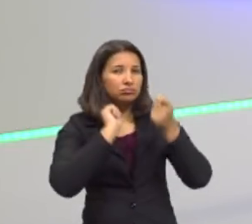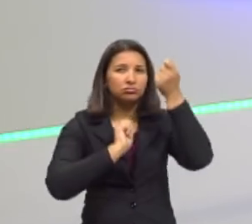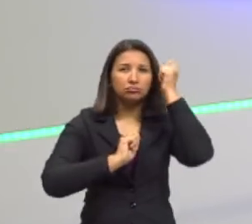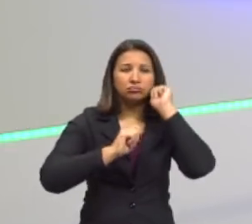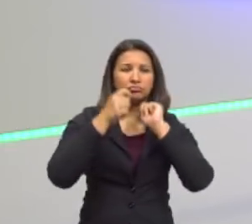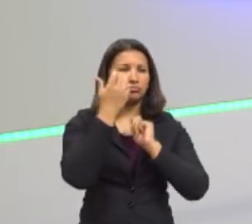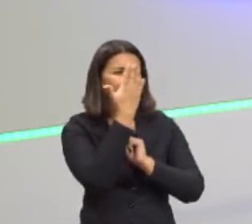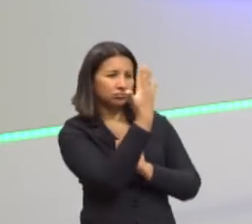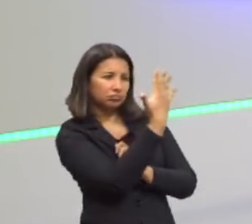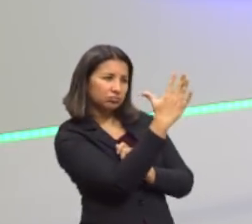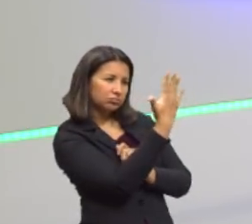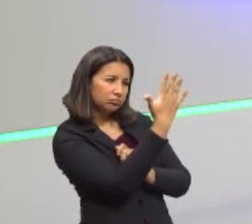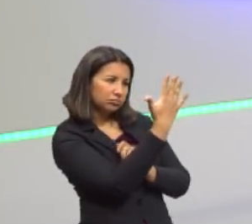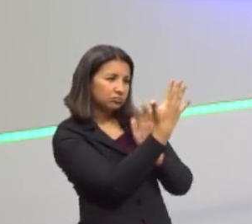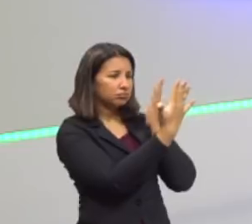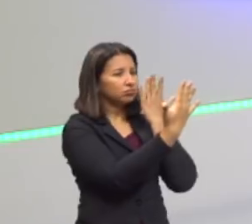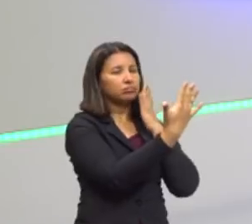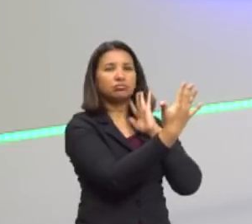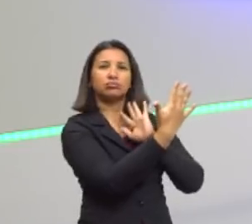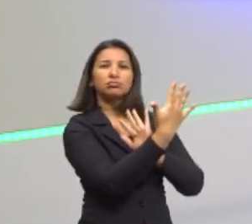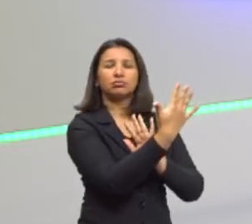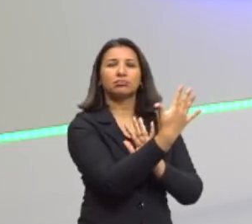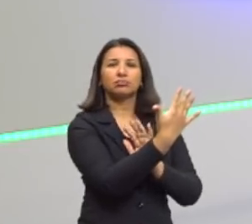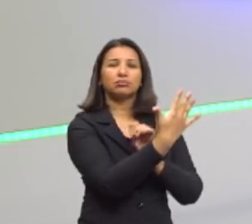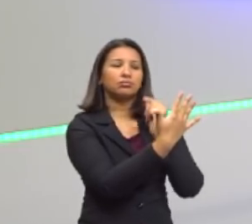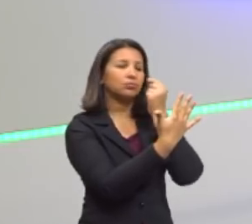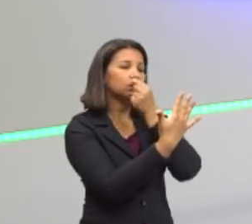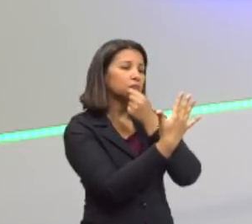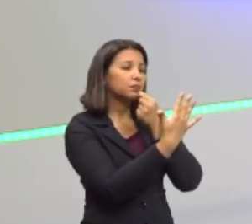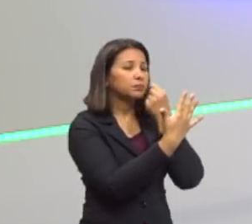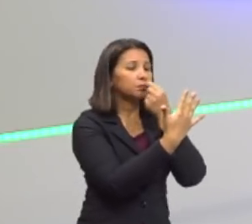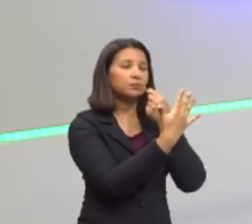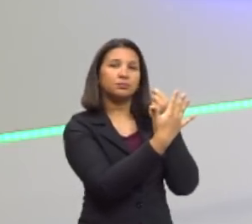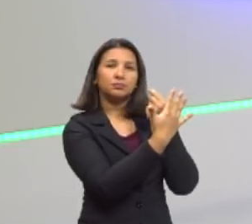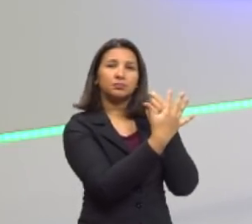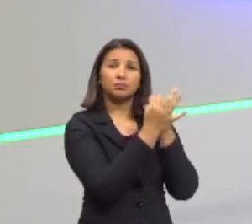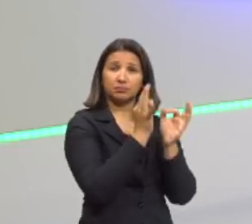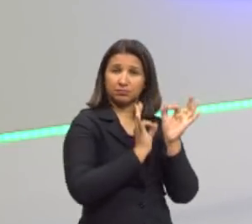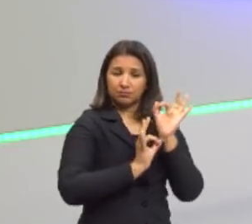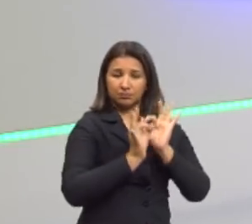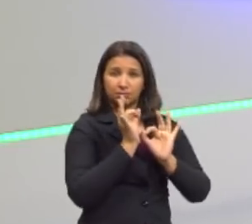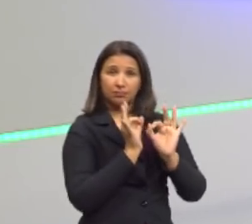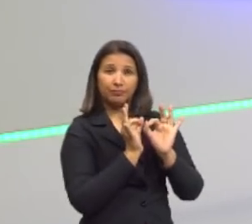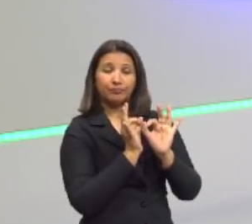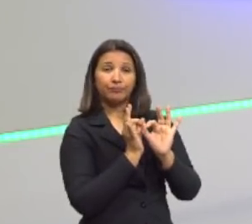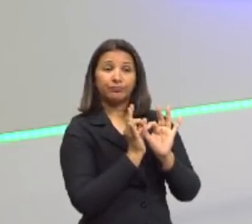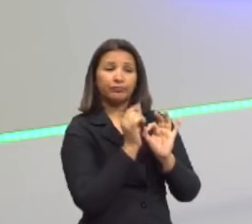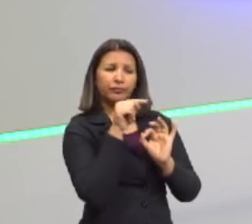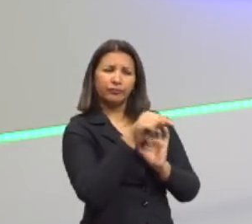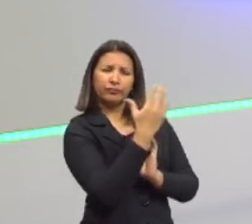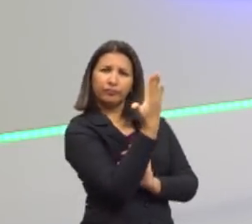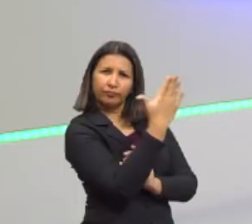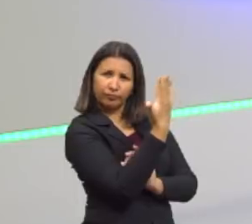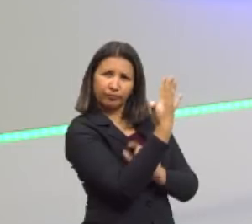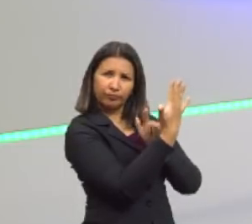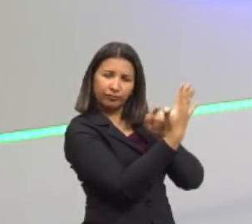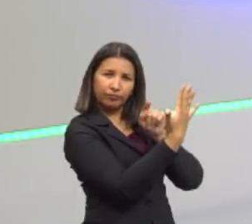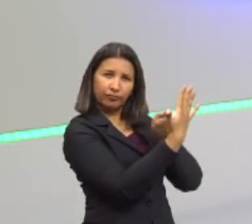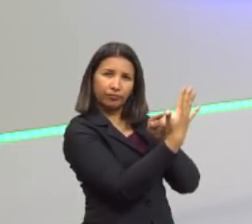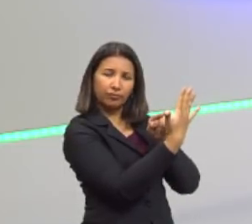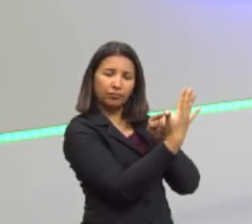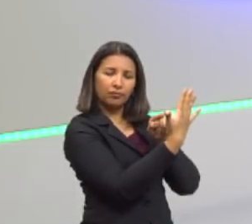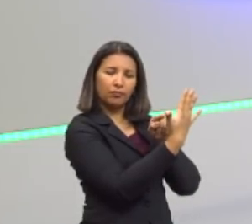né? Vai se arrumar, as meninas passar maquiagem, ou enfim. E esse espelho, ele